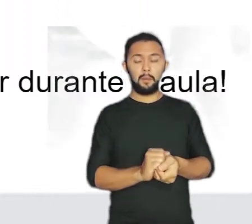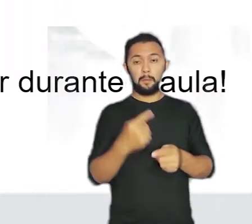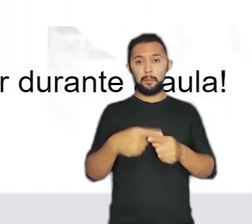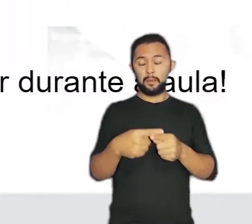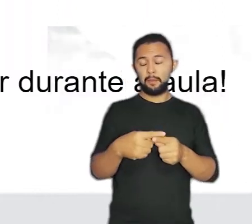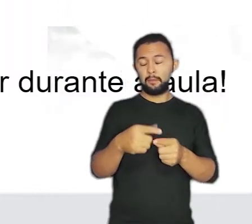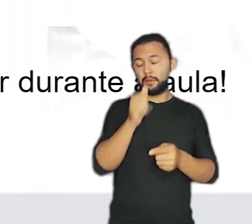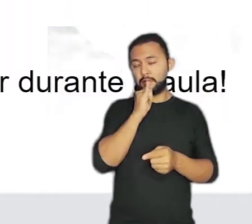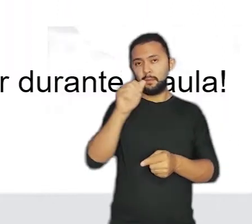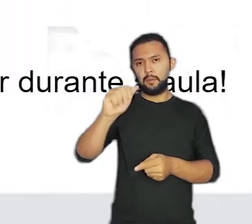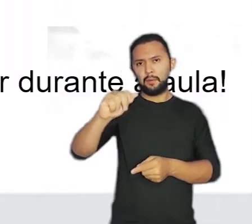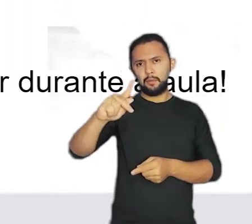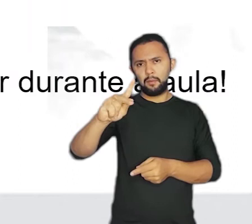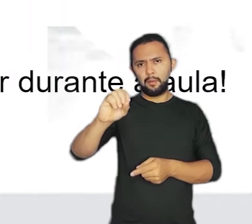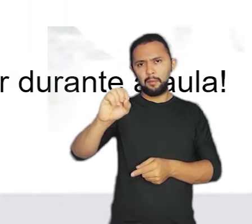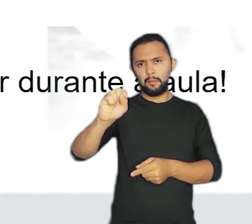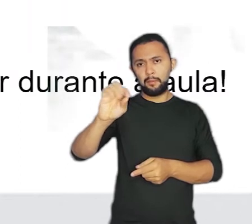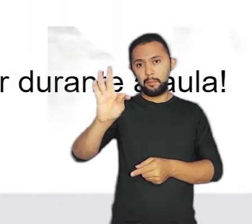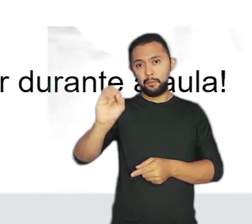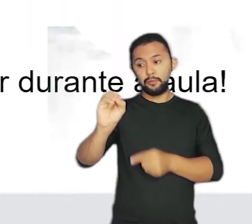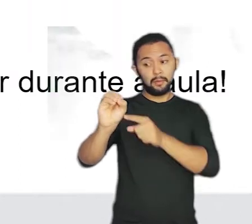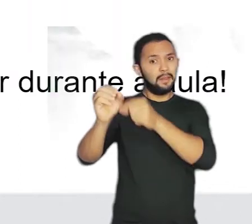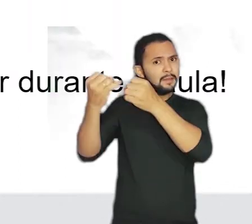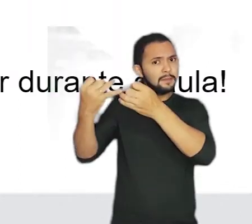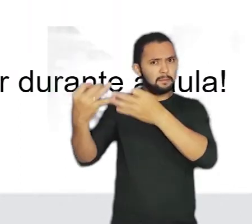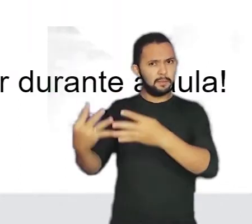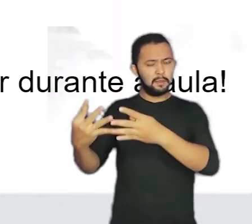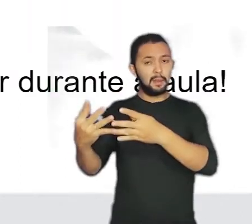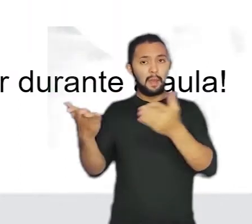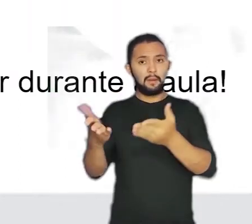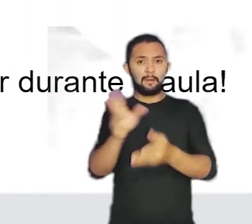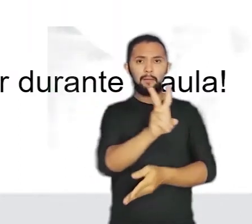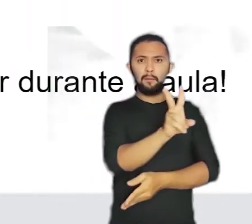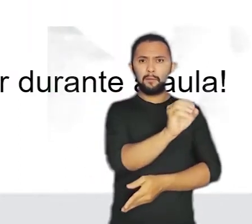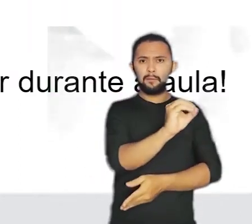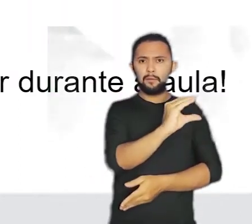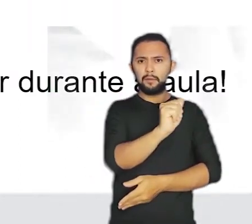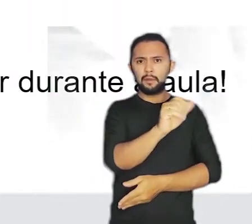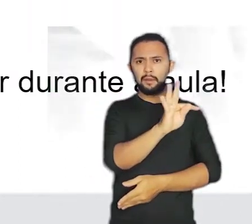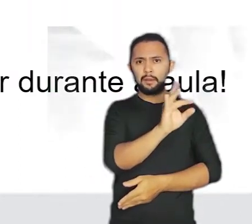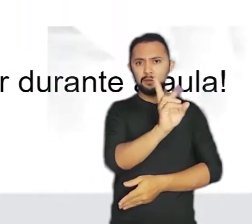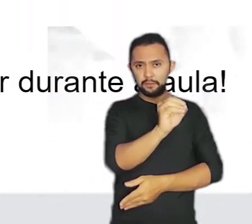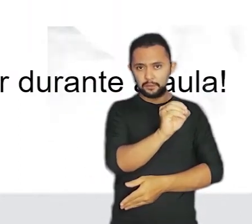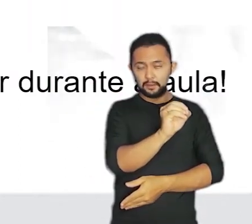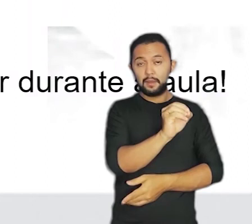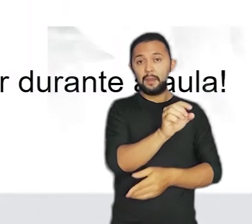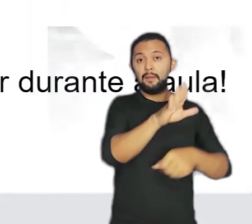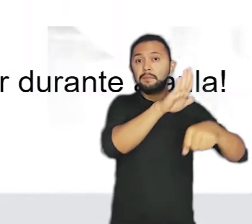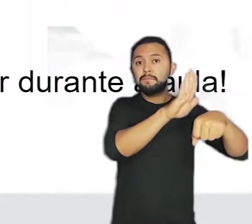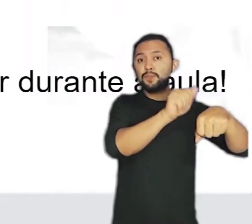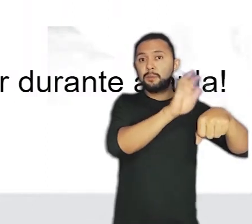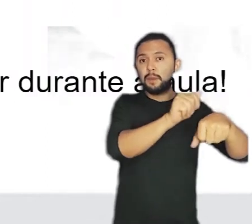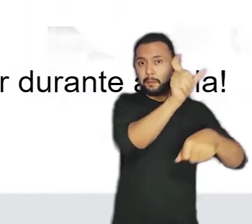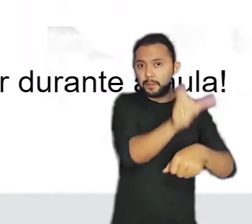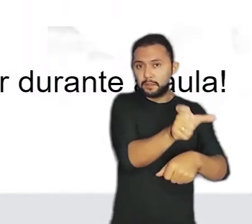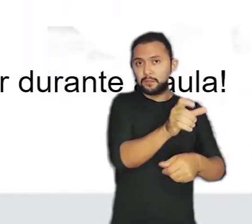ele explica, o vocativo ele apenas chama a atenção do interlocutor, da pessoa com quem eu estou falando.